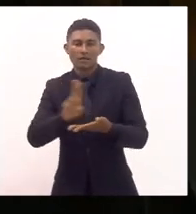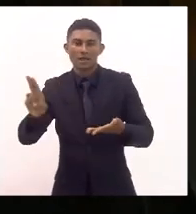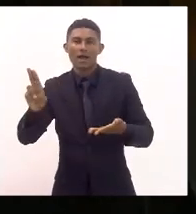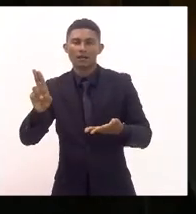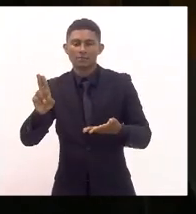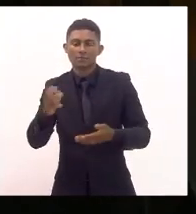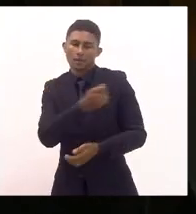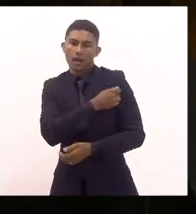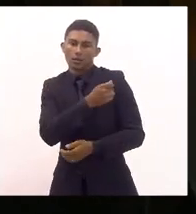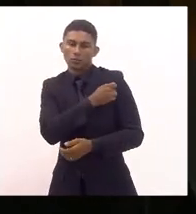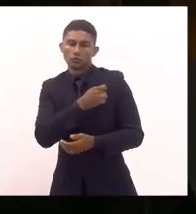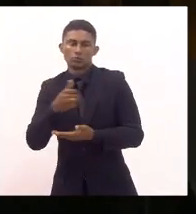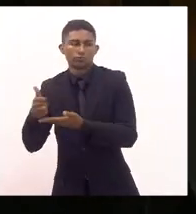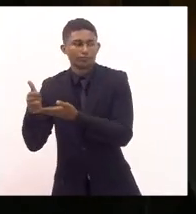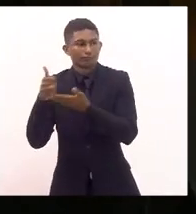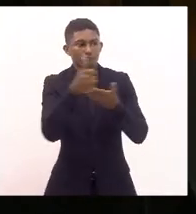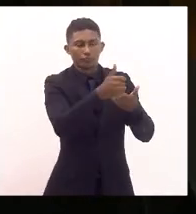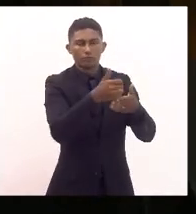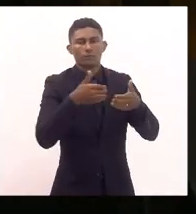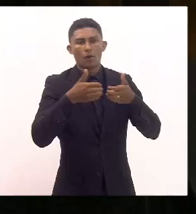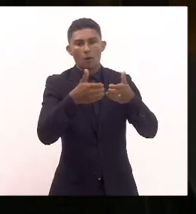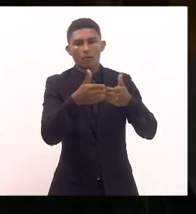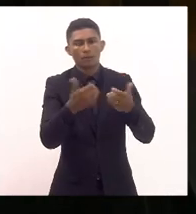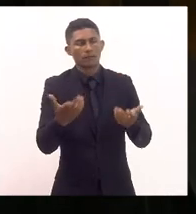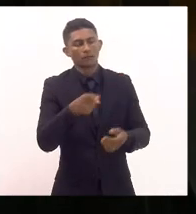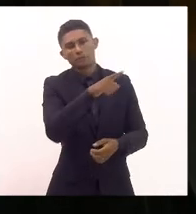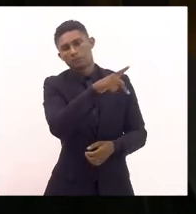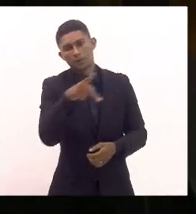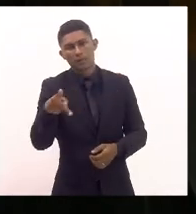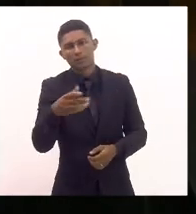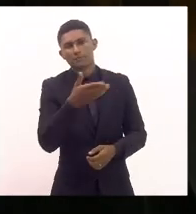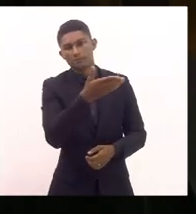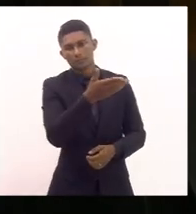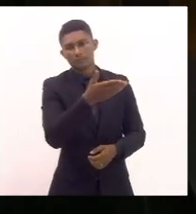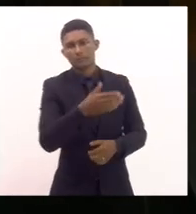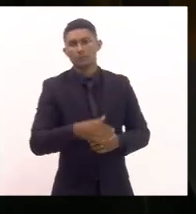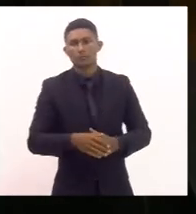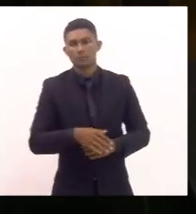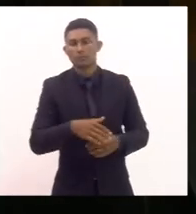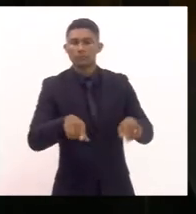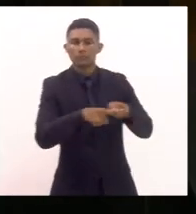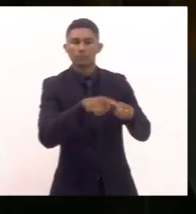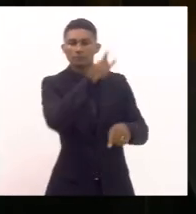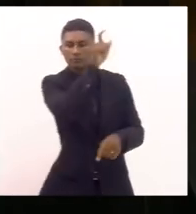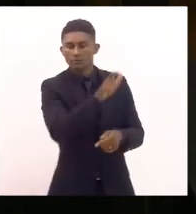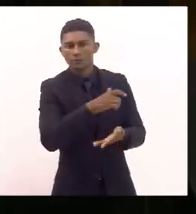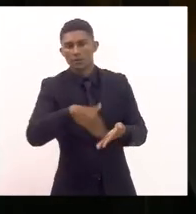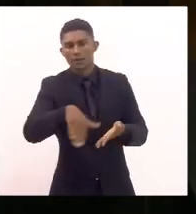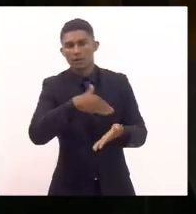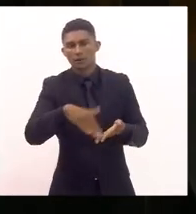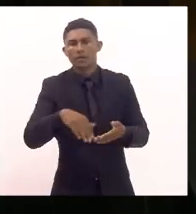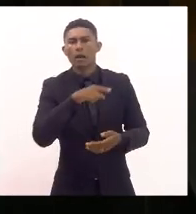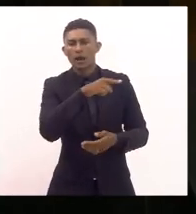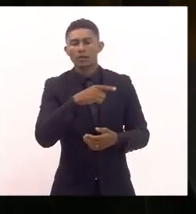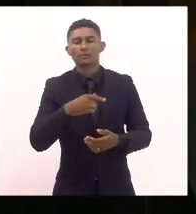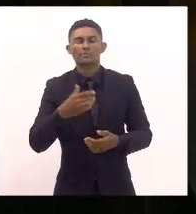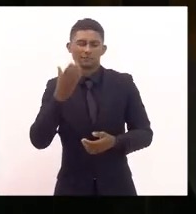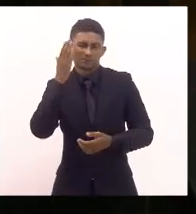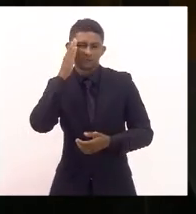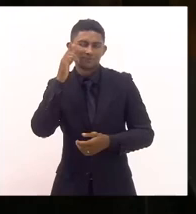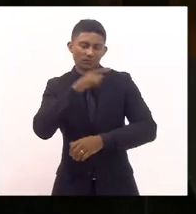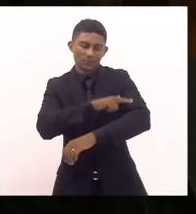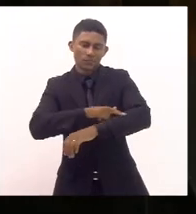e o presidente do secretário da entidade de Juan com aquele jeito tá tranquilo